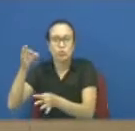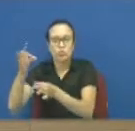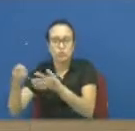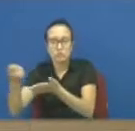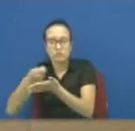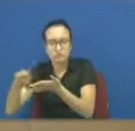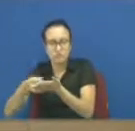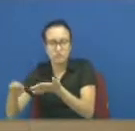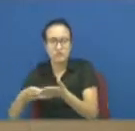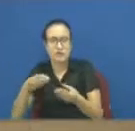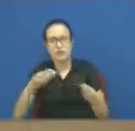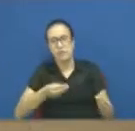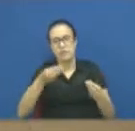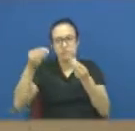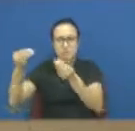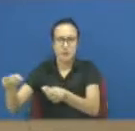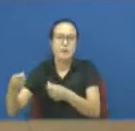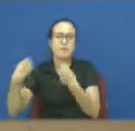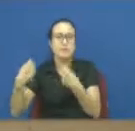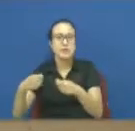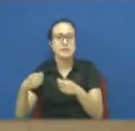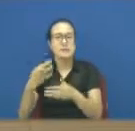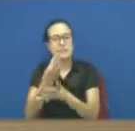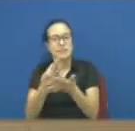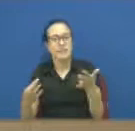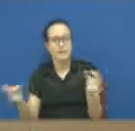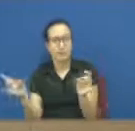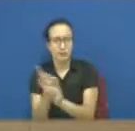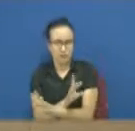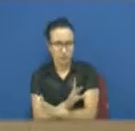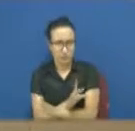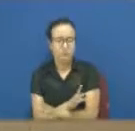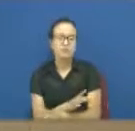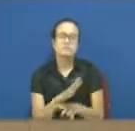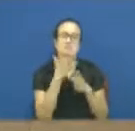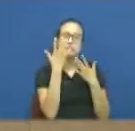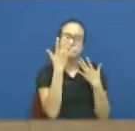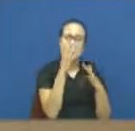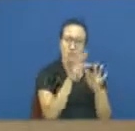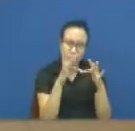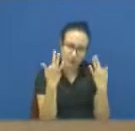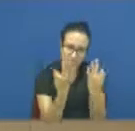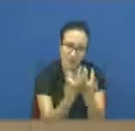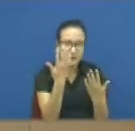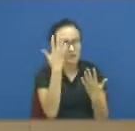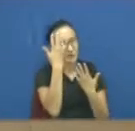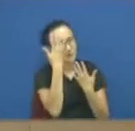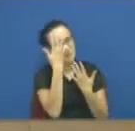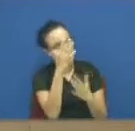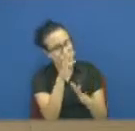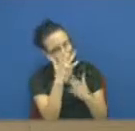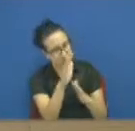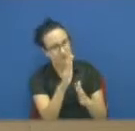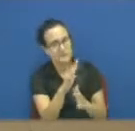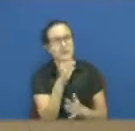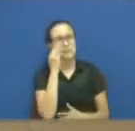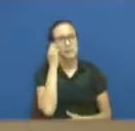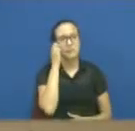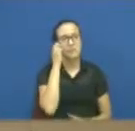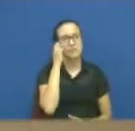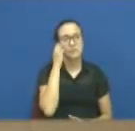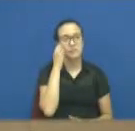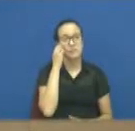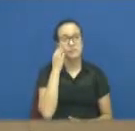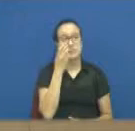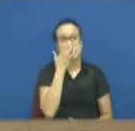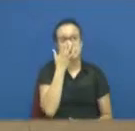Justiça e Redação para a elaboração de sua redação final. Parabéns à família do senhor Alberto Faustino.